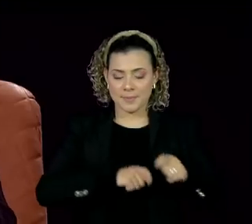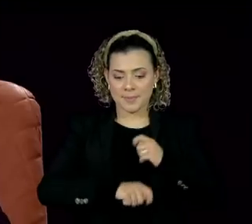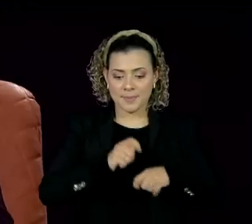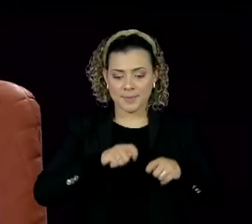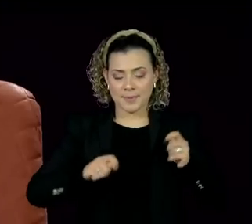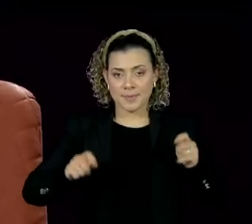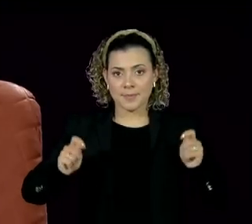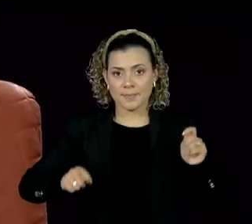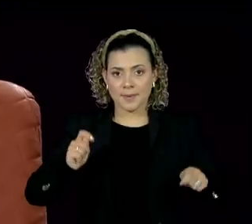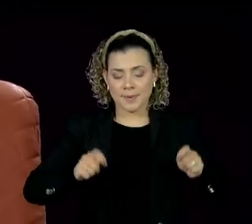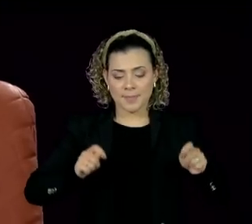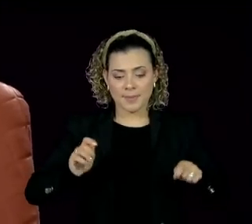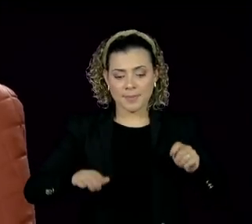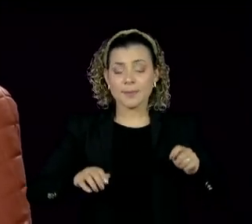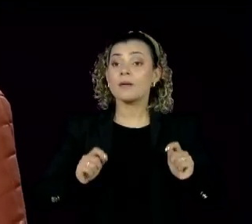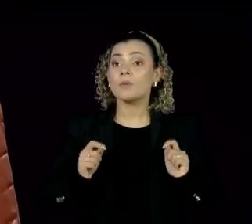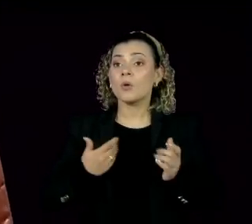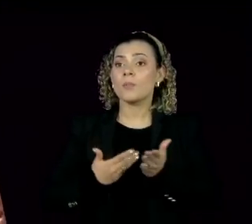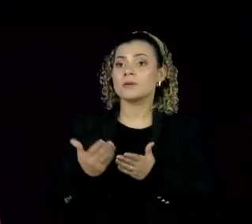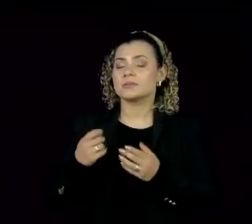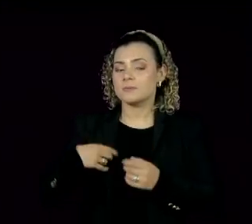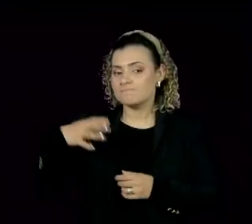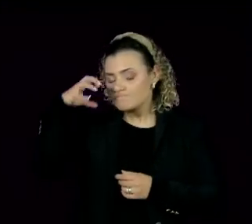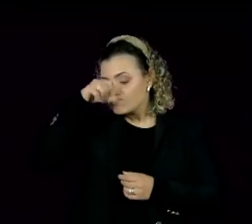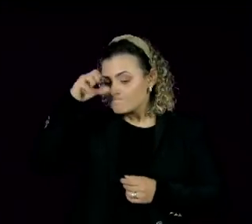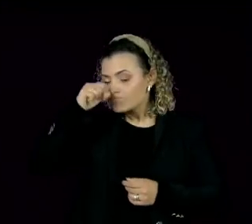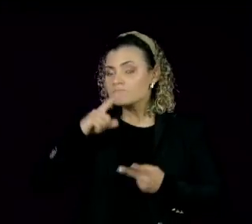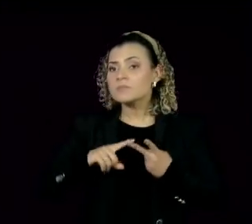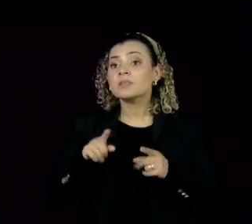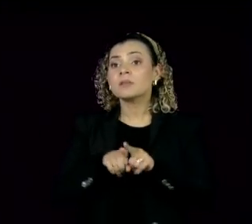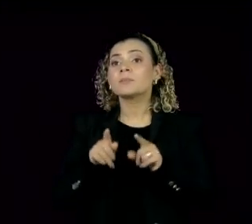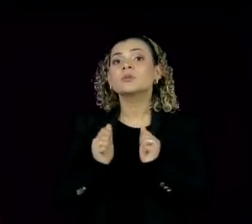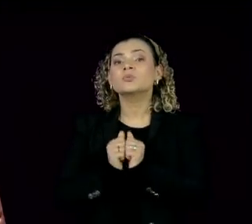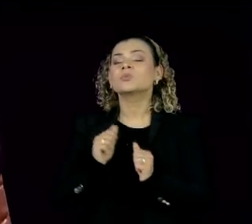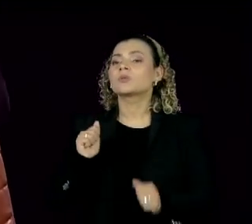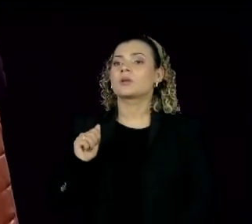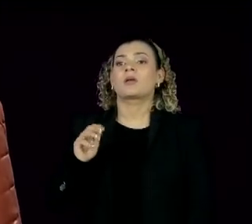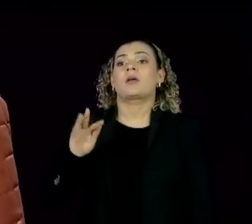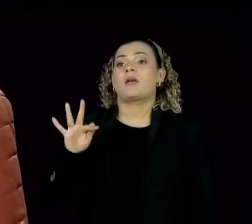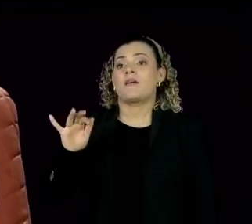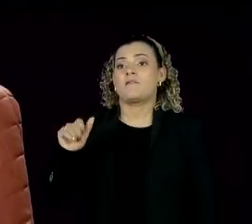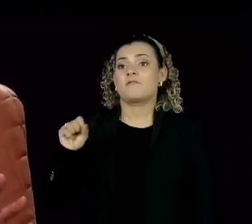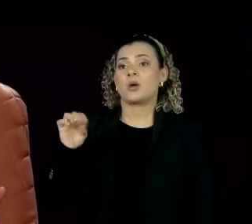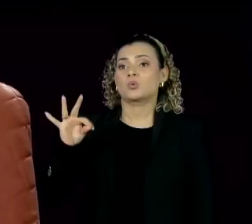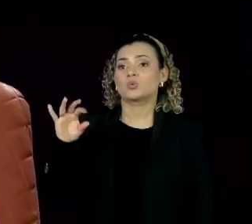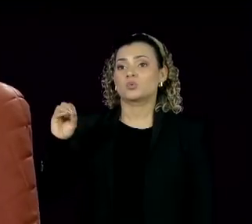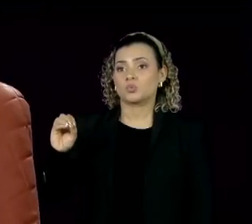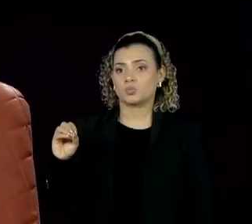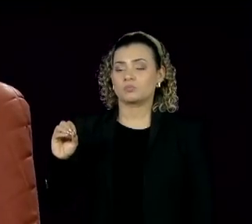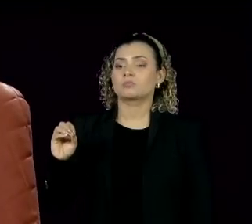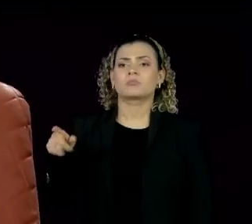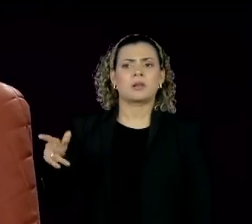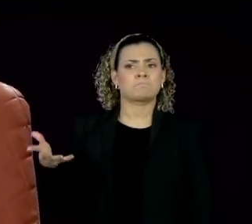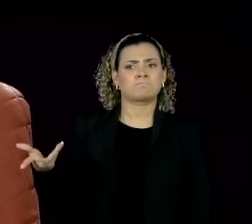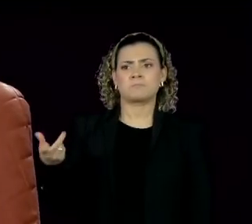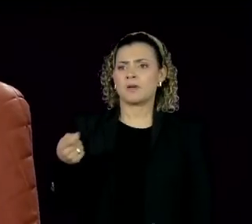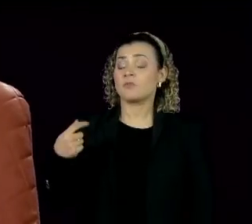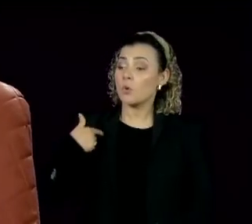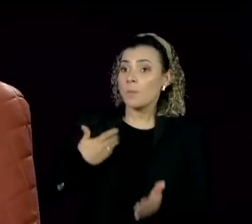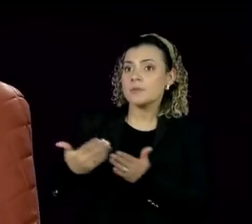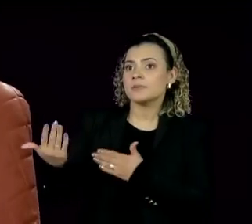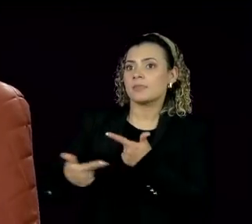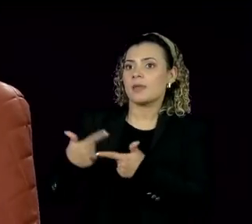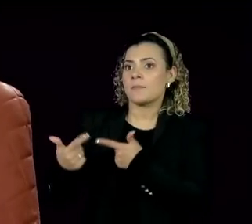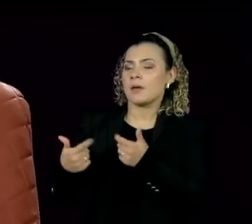tal, e comecei a trabalhar com Fausto Fawcett, que é um cara que eu acho brilhante, e foi